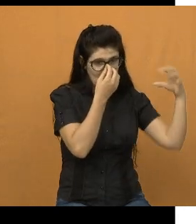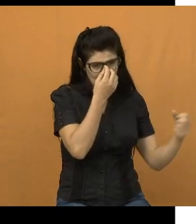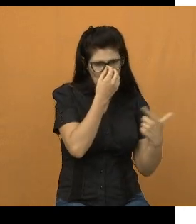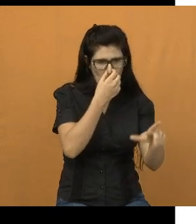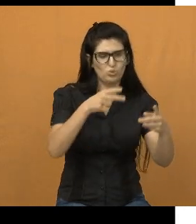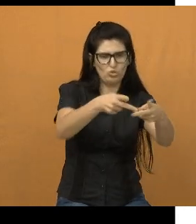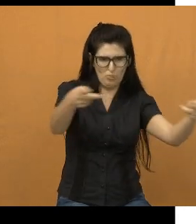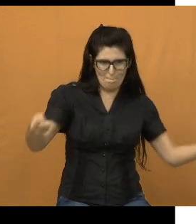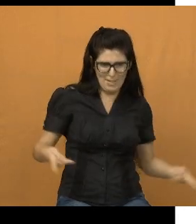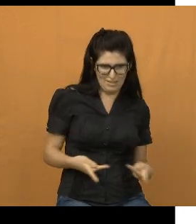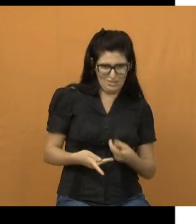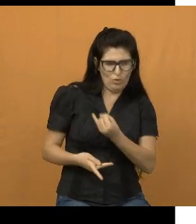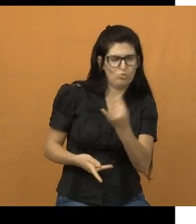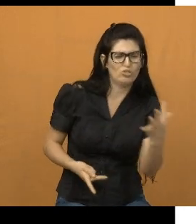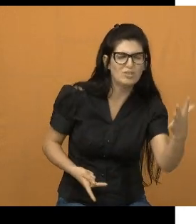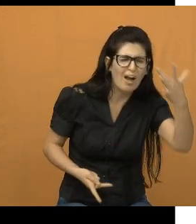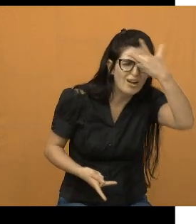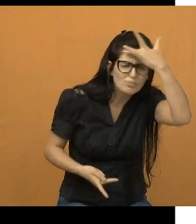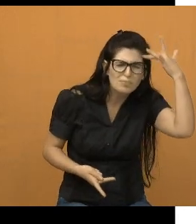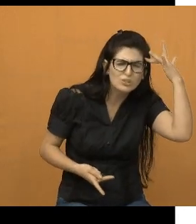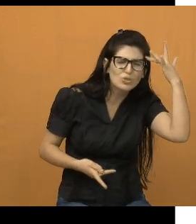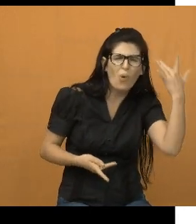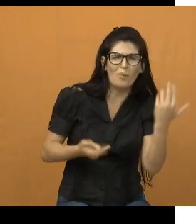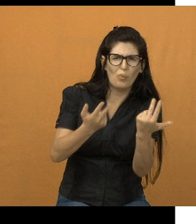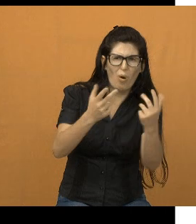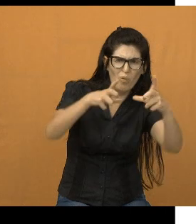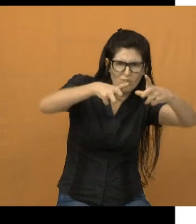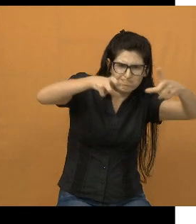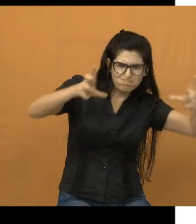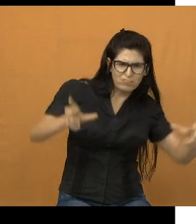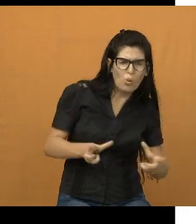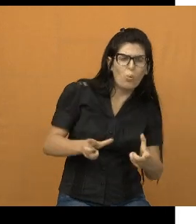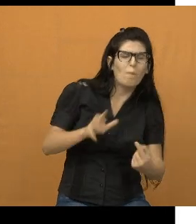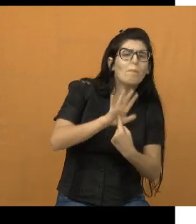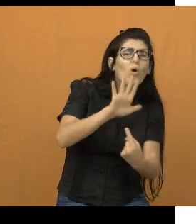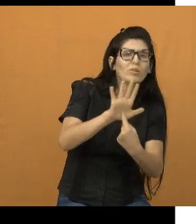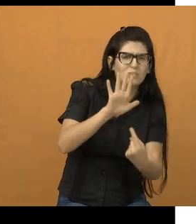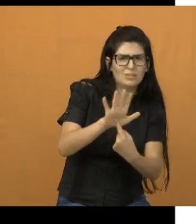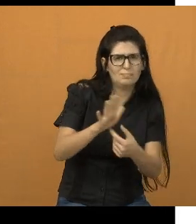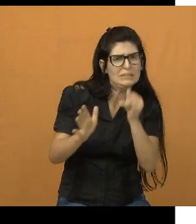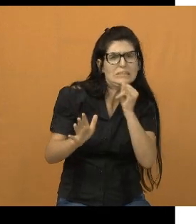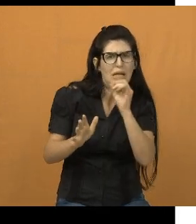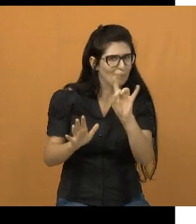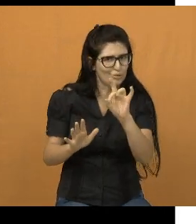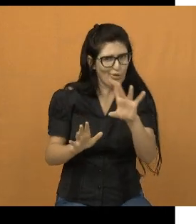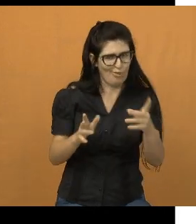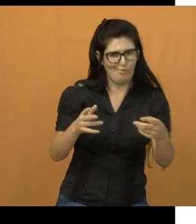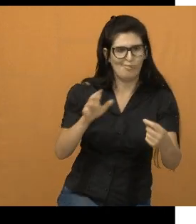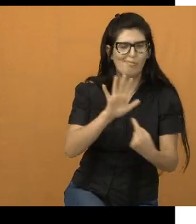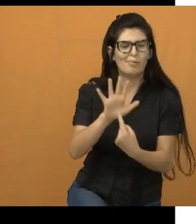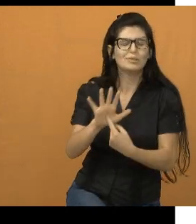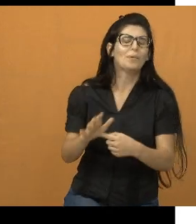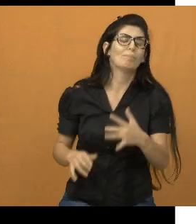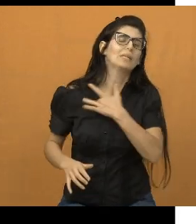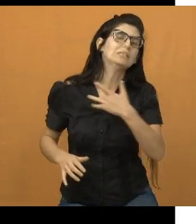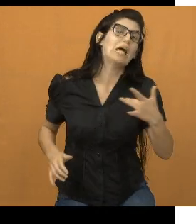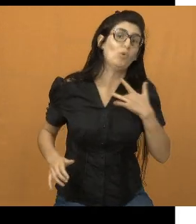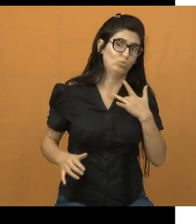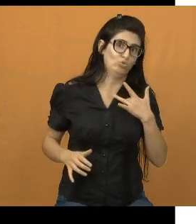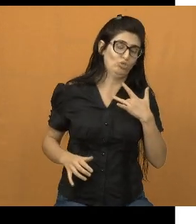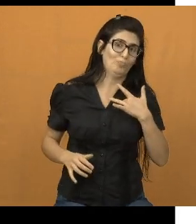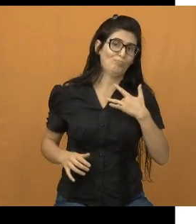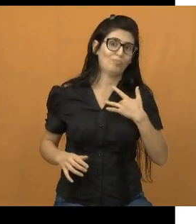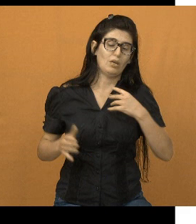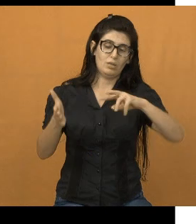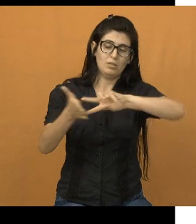Aí. Da onde vêm os recursos que a gente utiliza lá na Secretaria de Saúde? 48